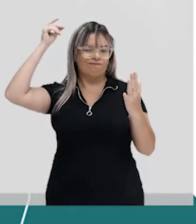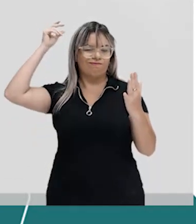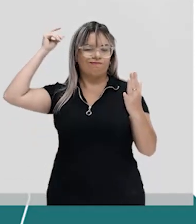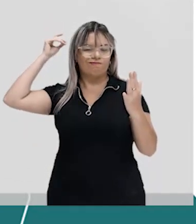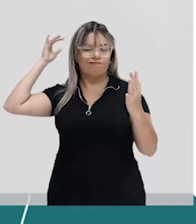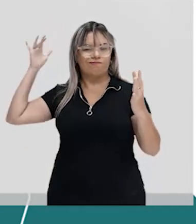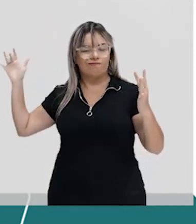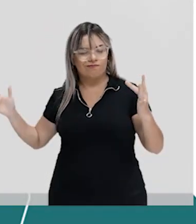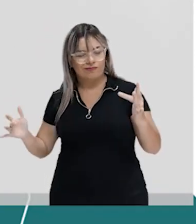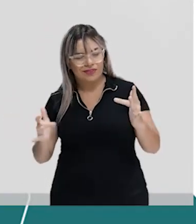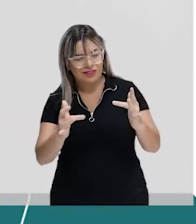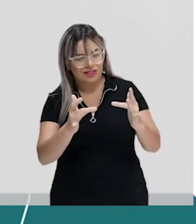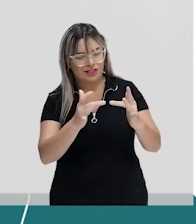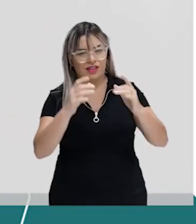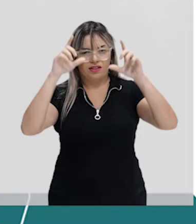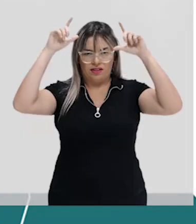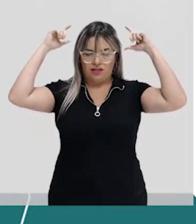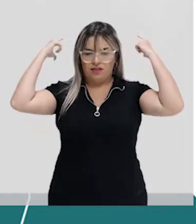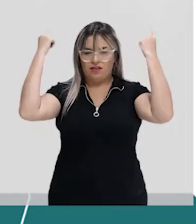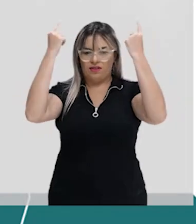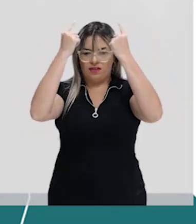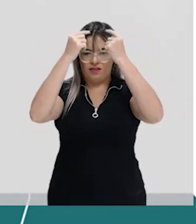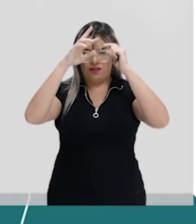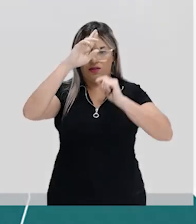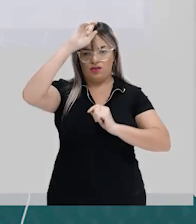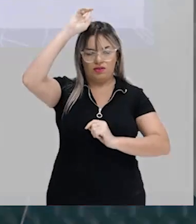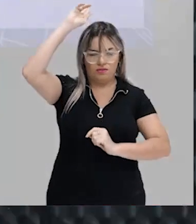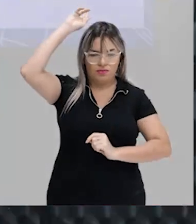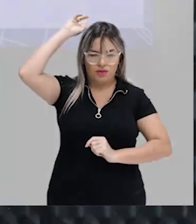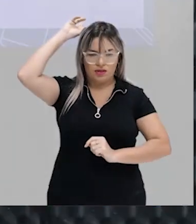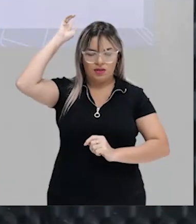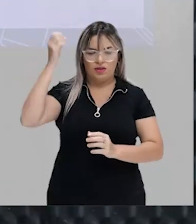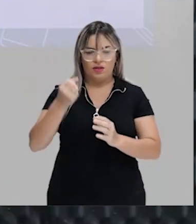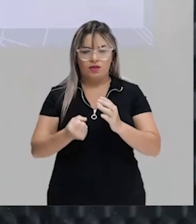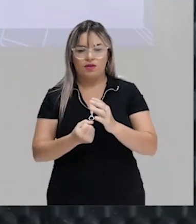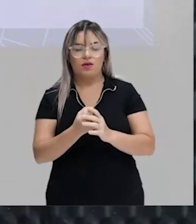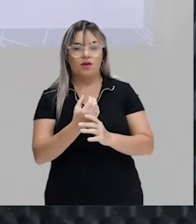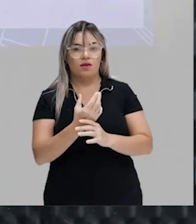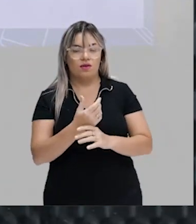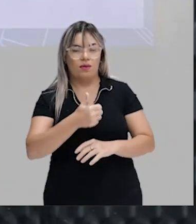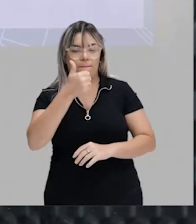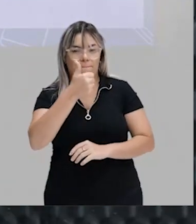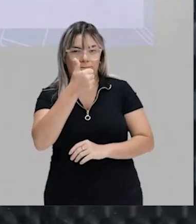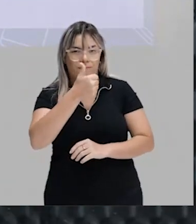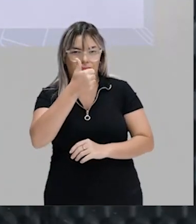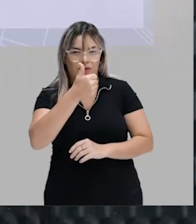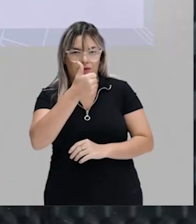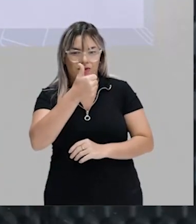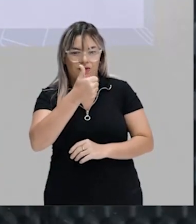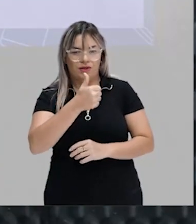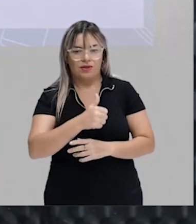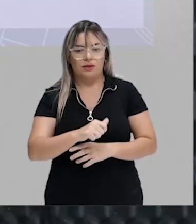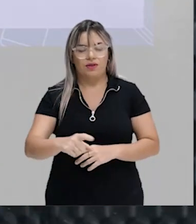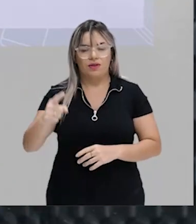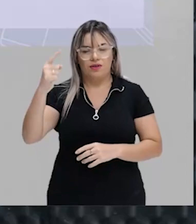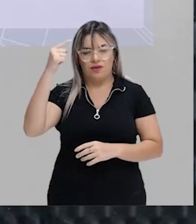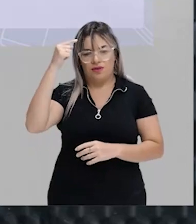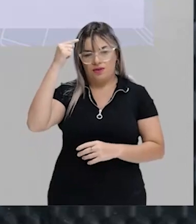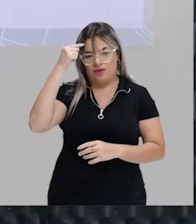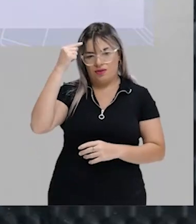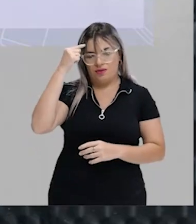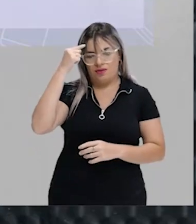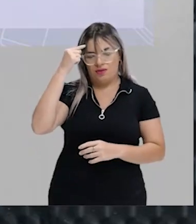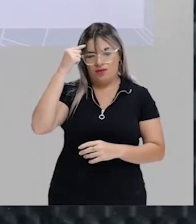clássica greco-romana, como eu já falei, e vai surgir os primeiros pensadores, né? Uma vez que os pensadores